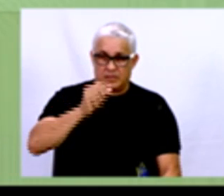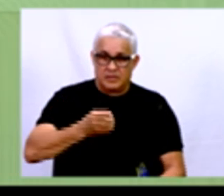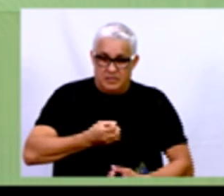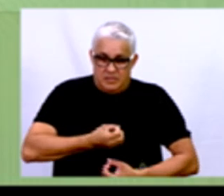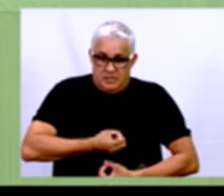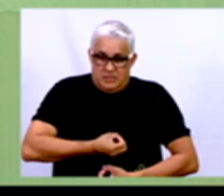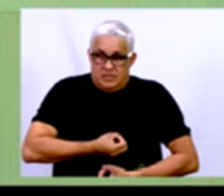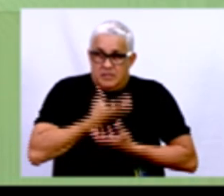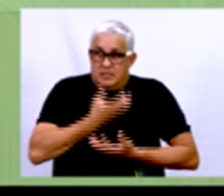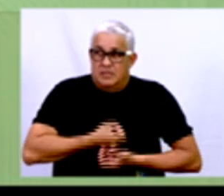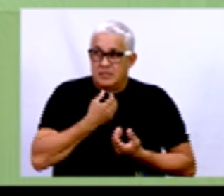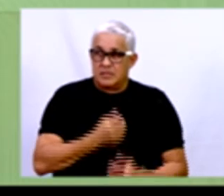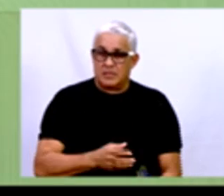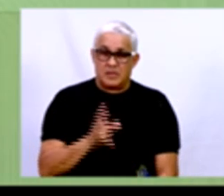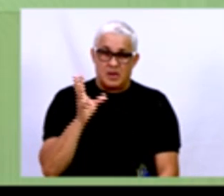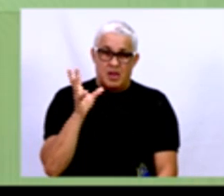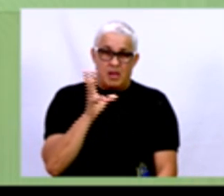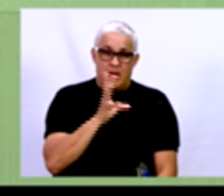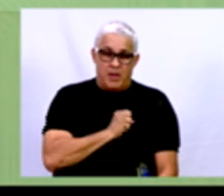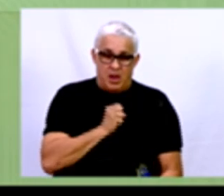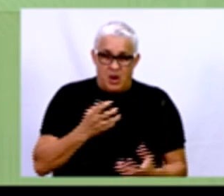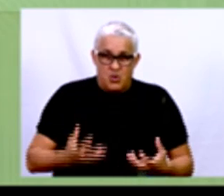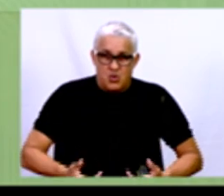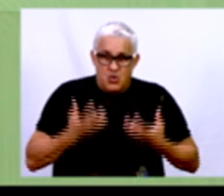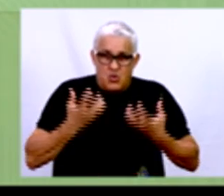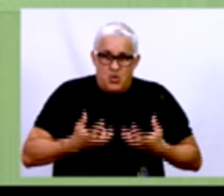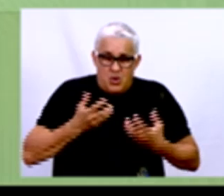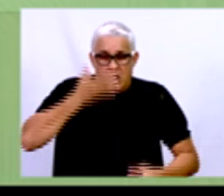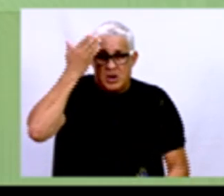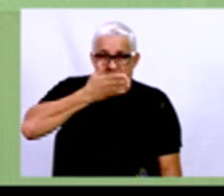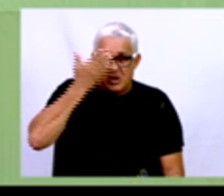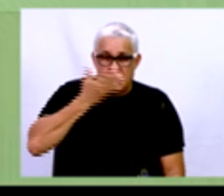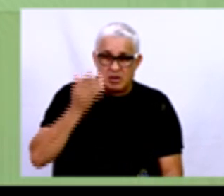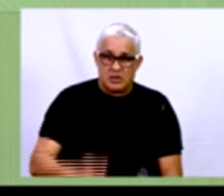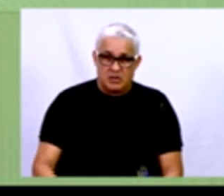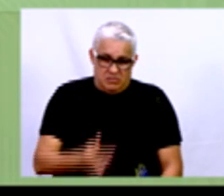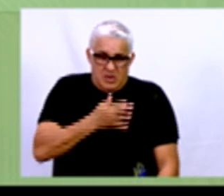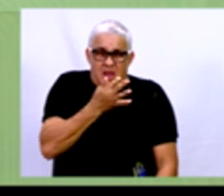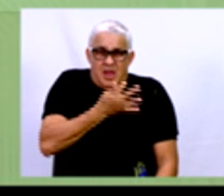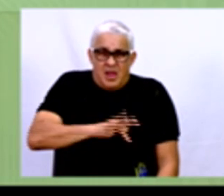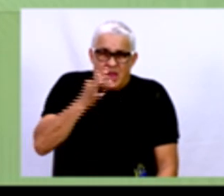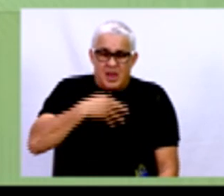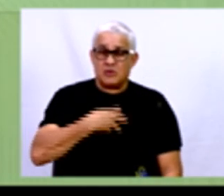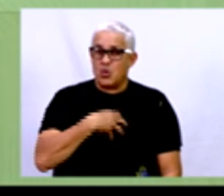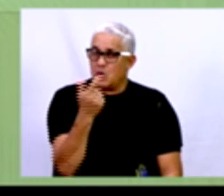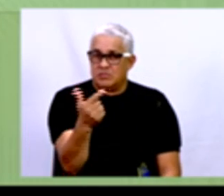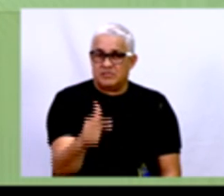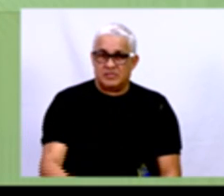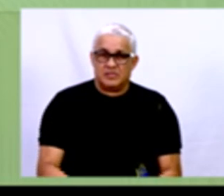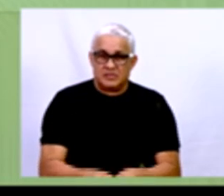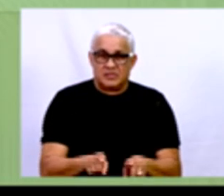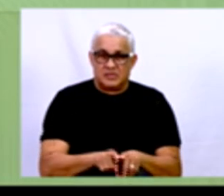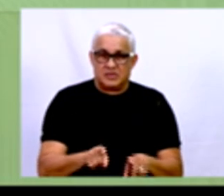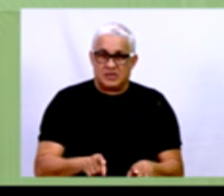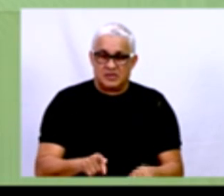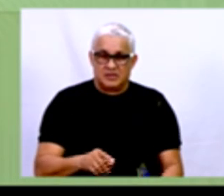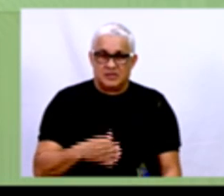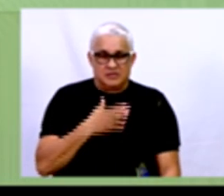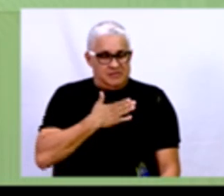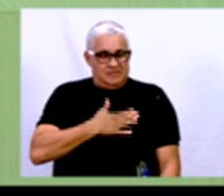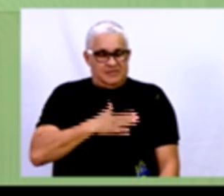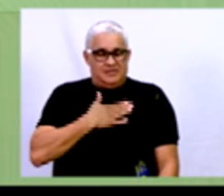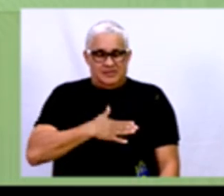O amor é fogo que arde sem se ver, é ferida que dói e não se sente, é um